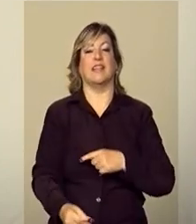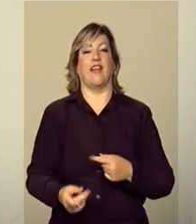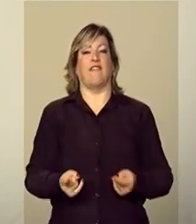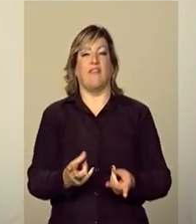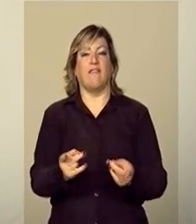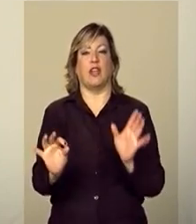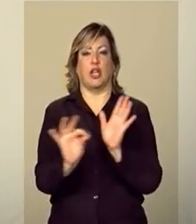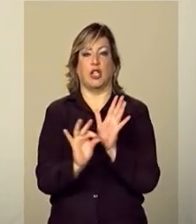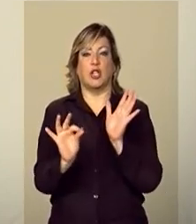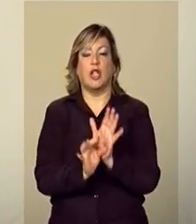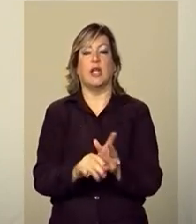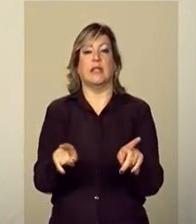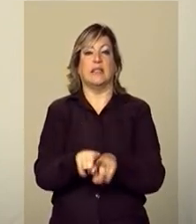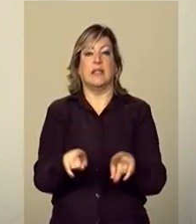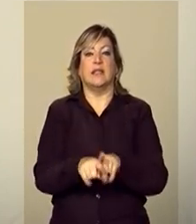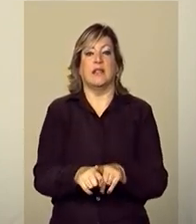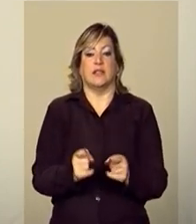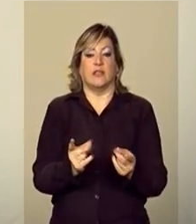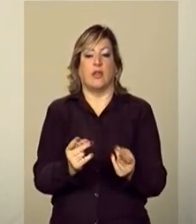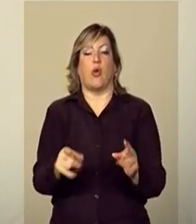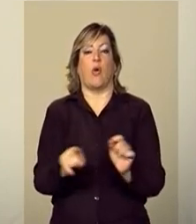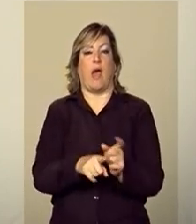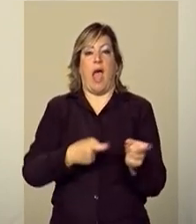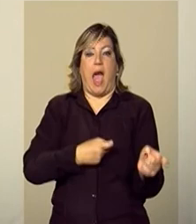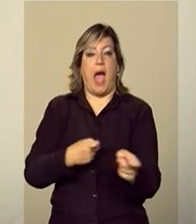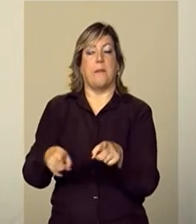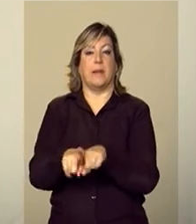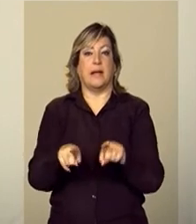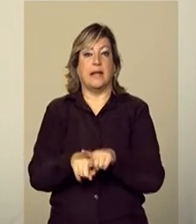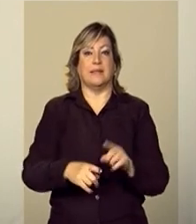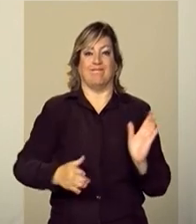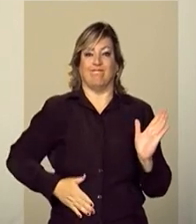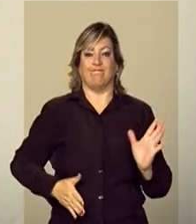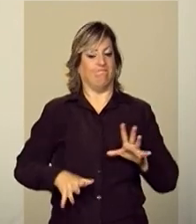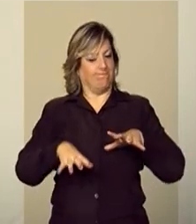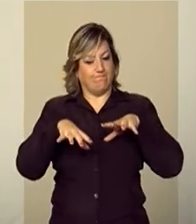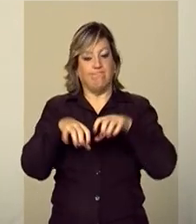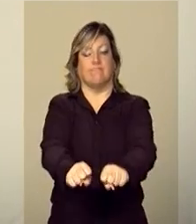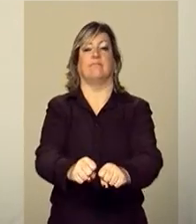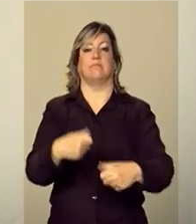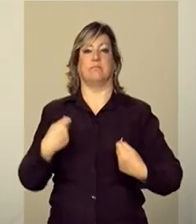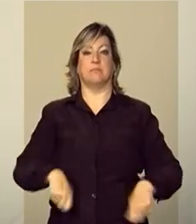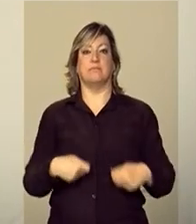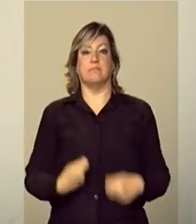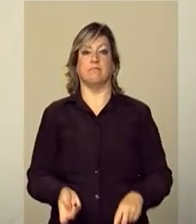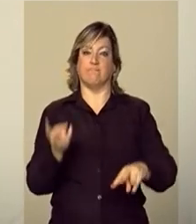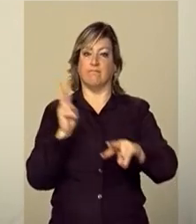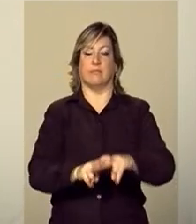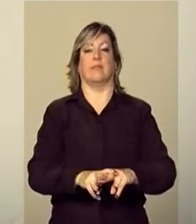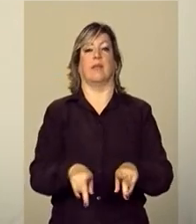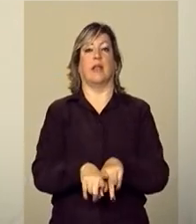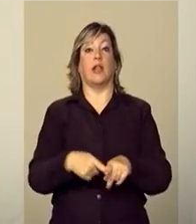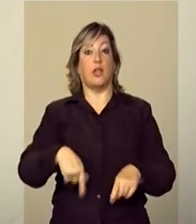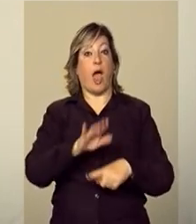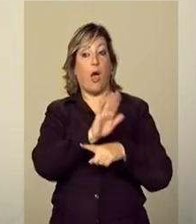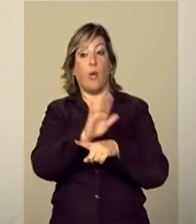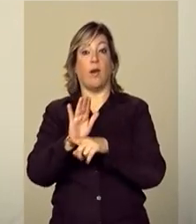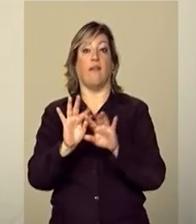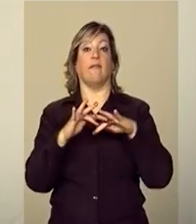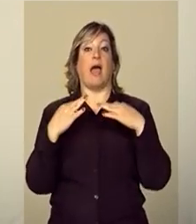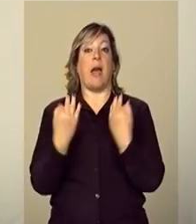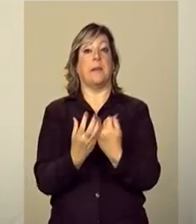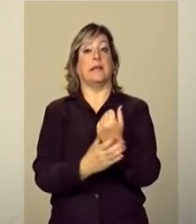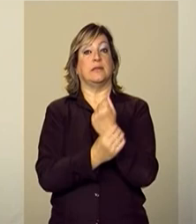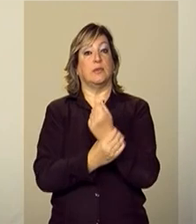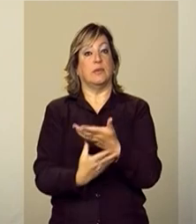o contrabando de armas o crime organizado com isso nós trabalhamos pela segurança das famílias nas